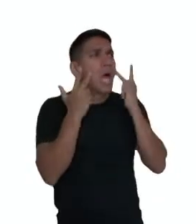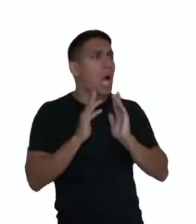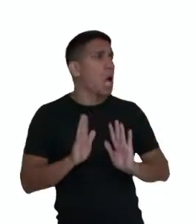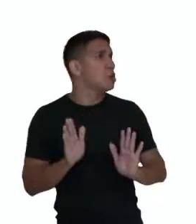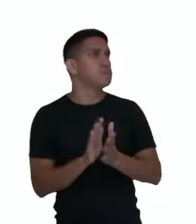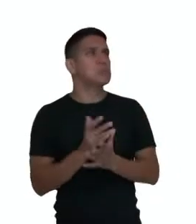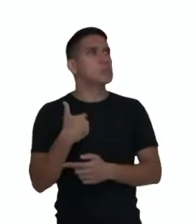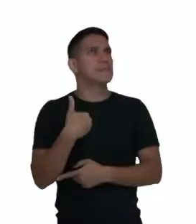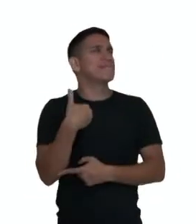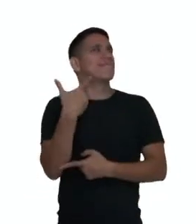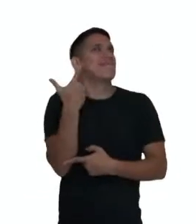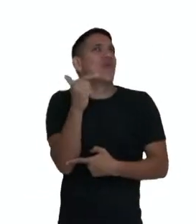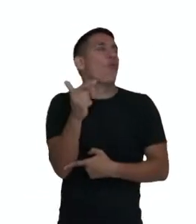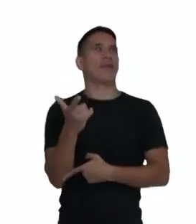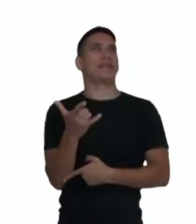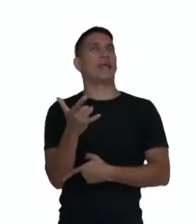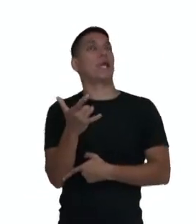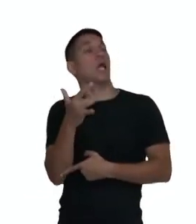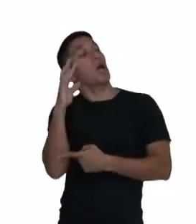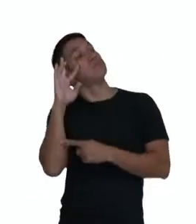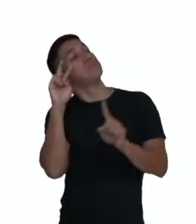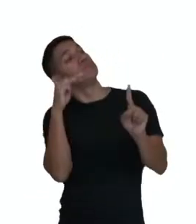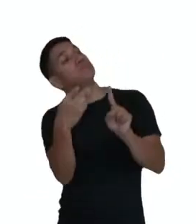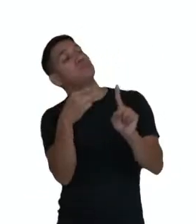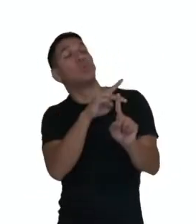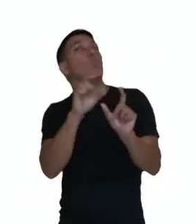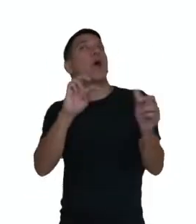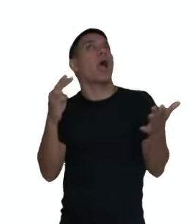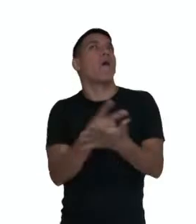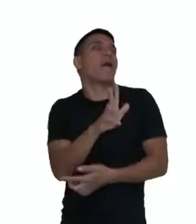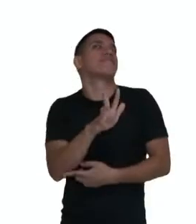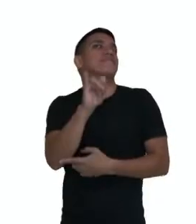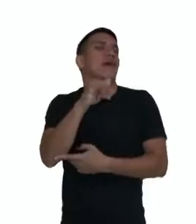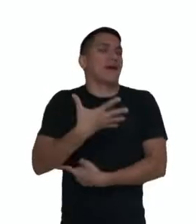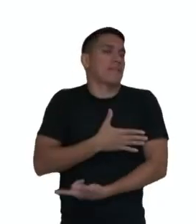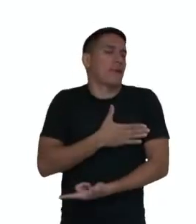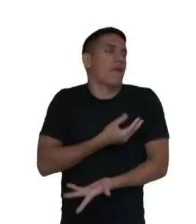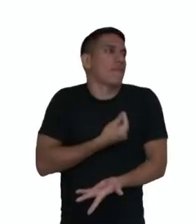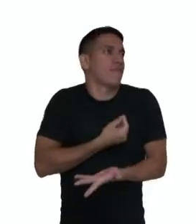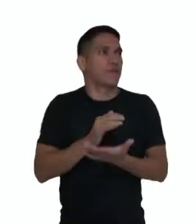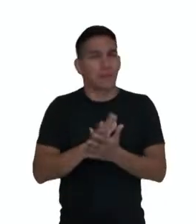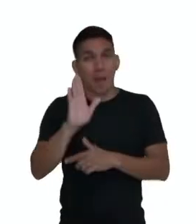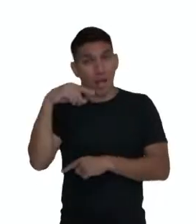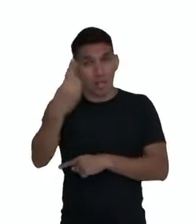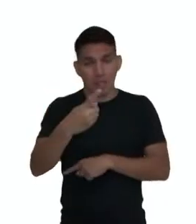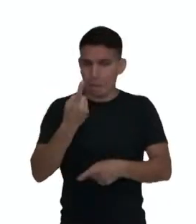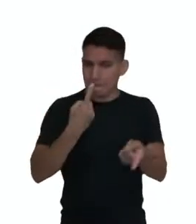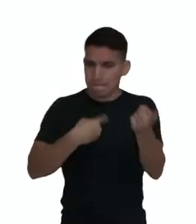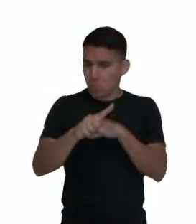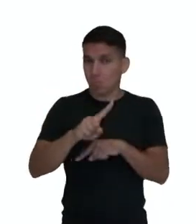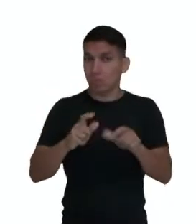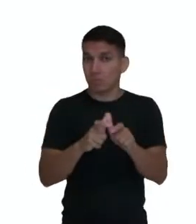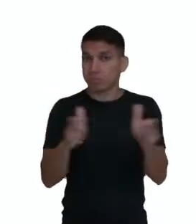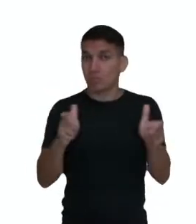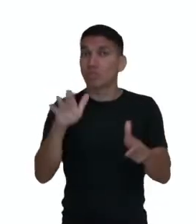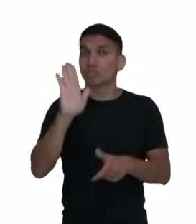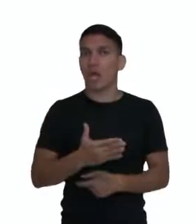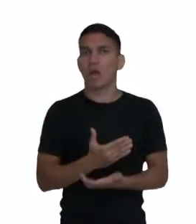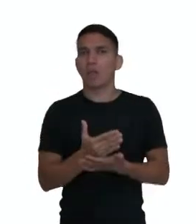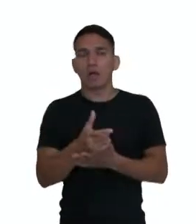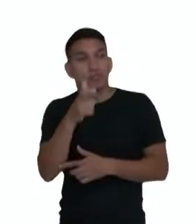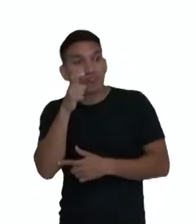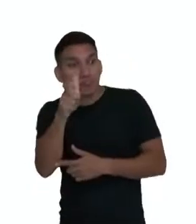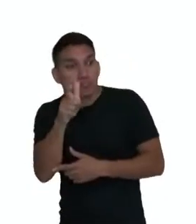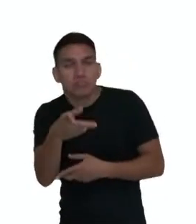eu não tinha muita perspectiva do que ia acontecer com a minha vida. Mas, pouco tempo depois, eu já consegui enxergar o